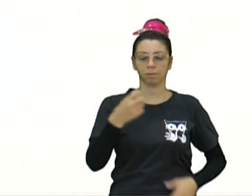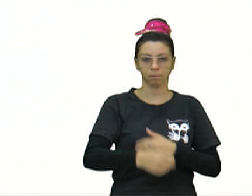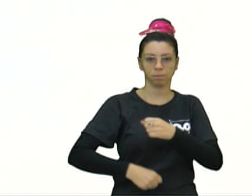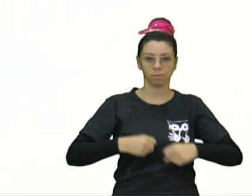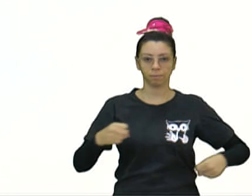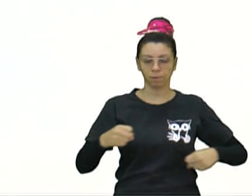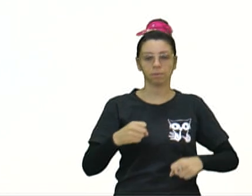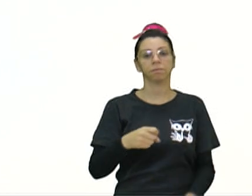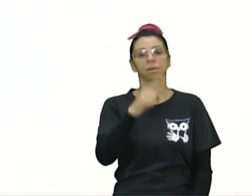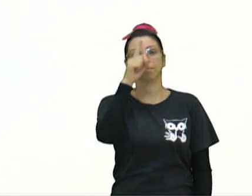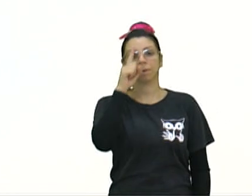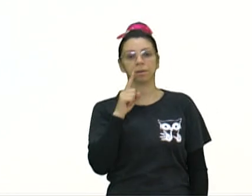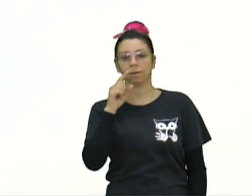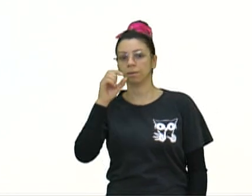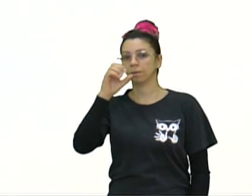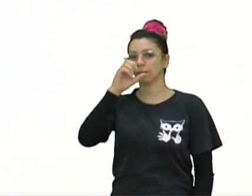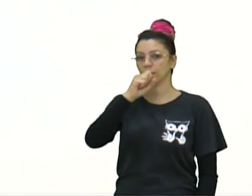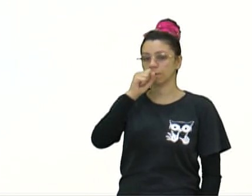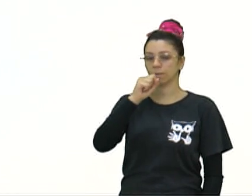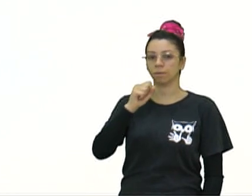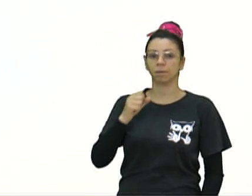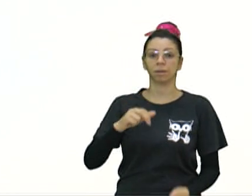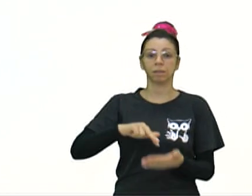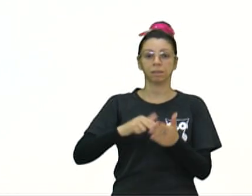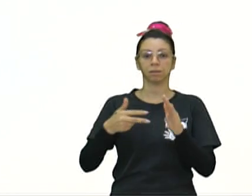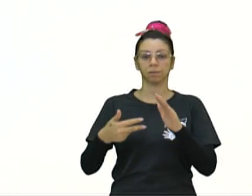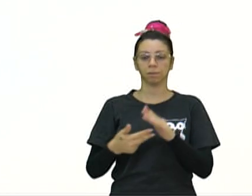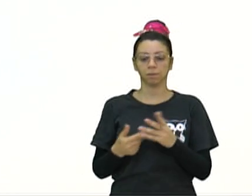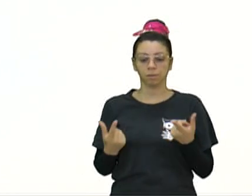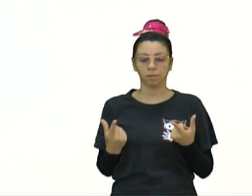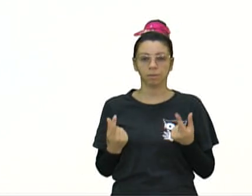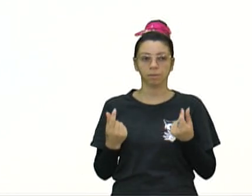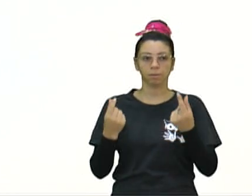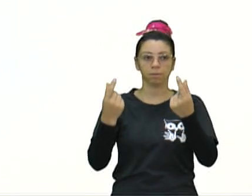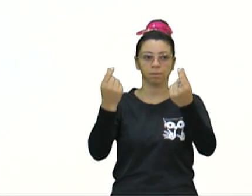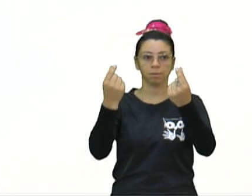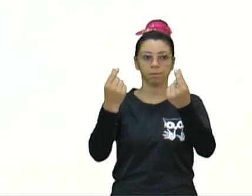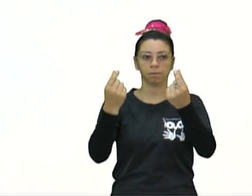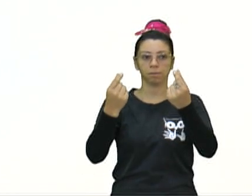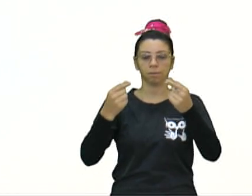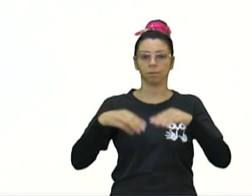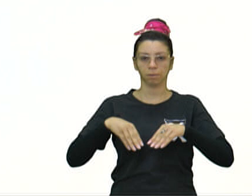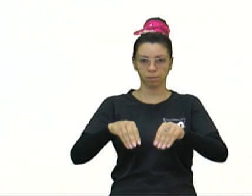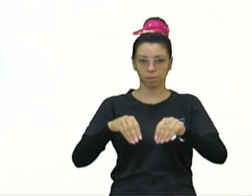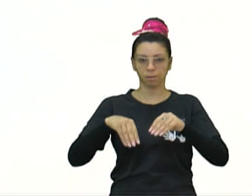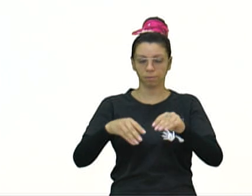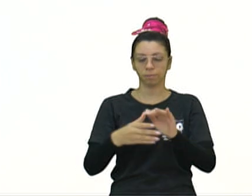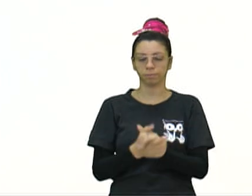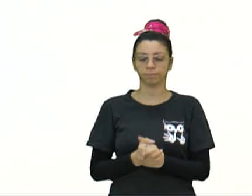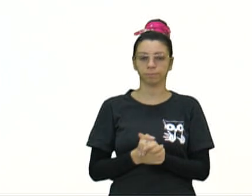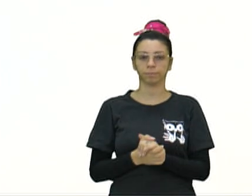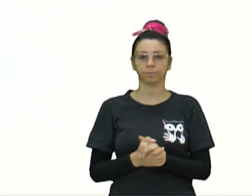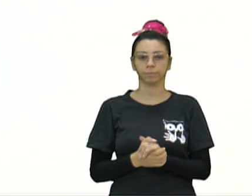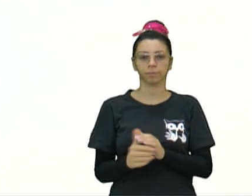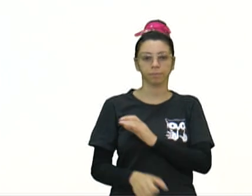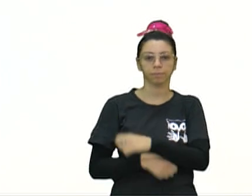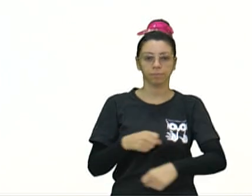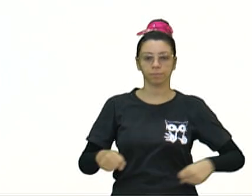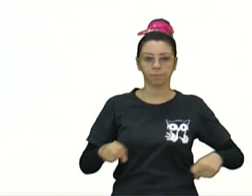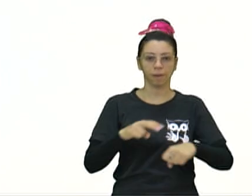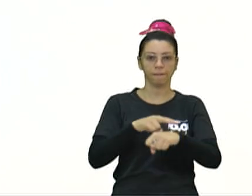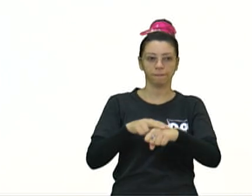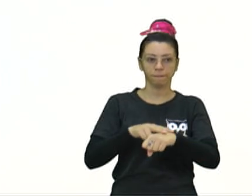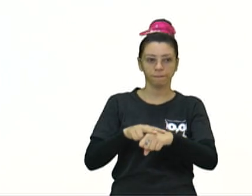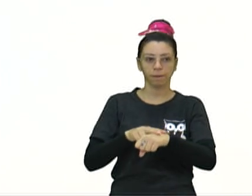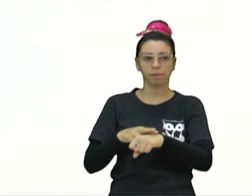laranja, significa riqueza, que é a terra. A faixa verde e a faixa roxa é o crescimento,